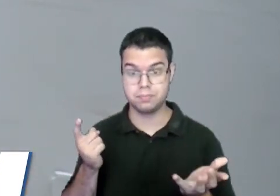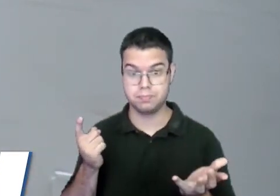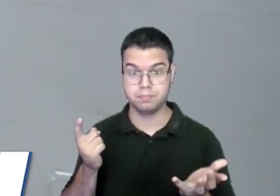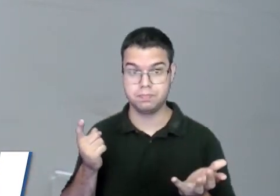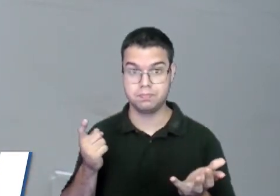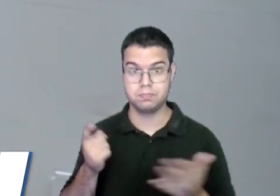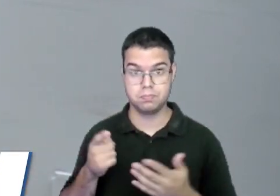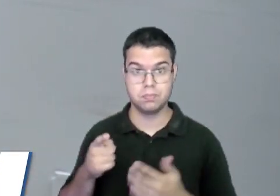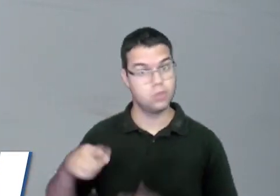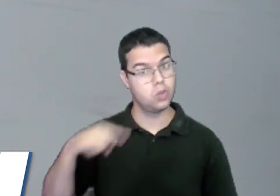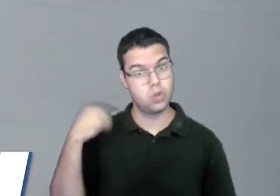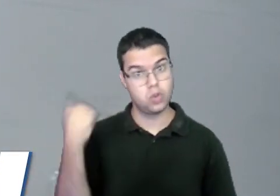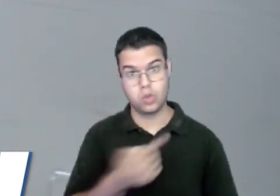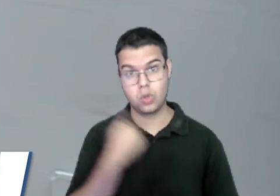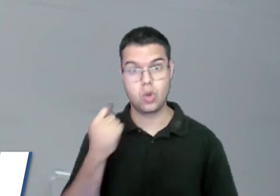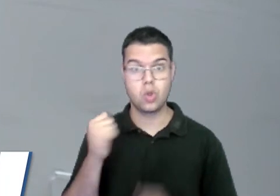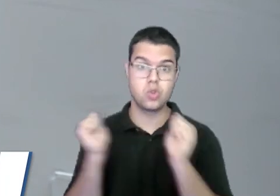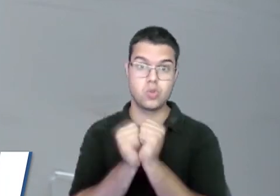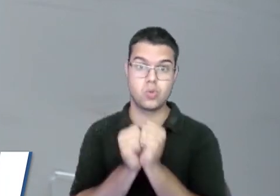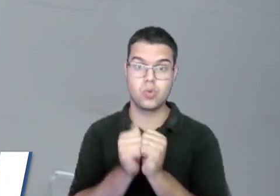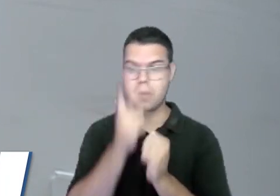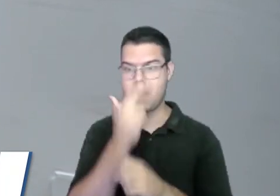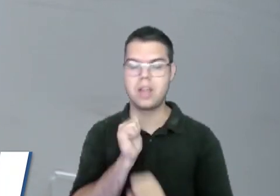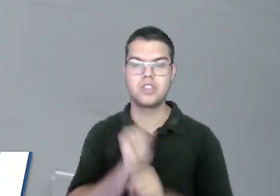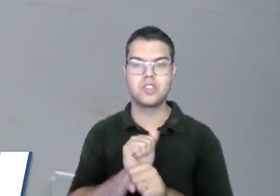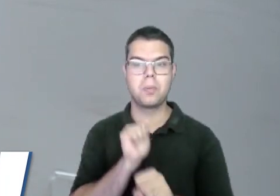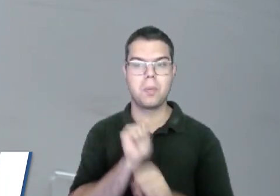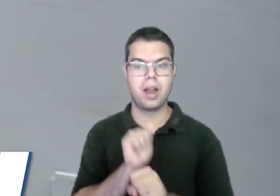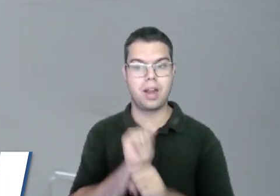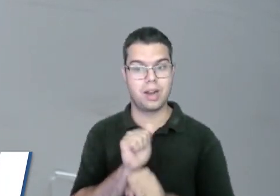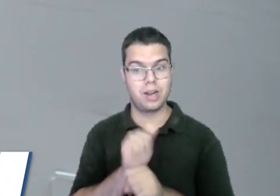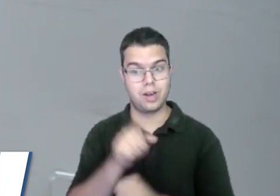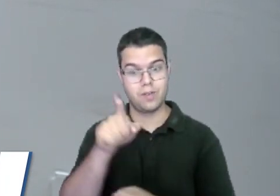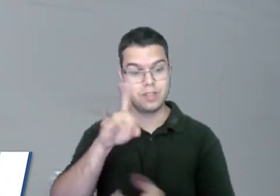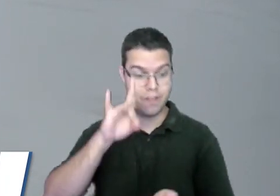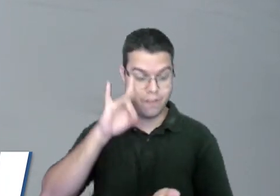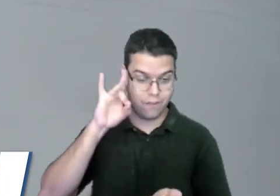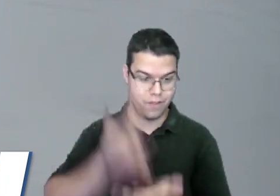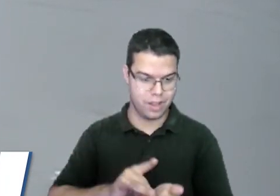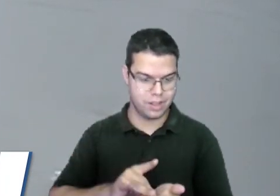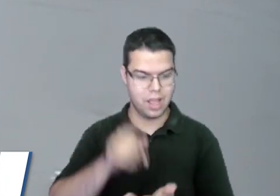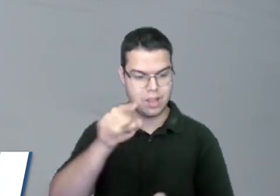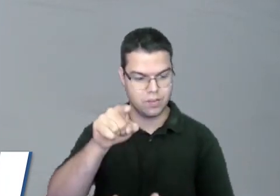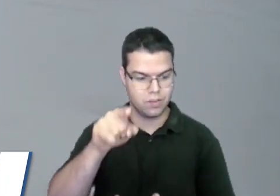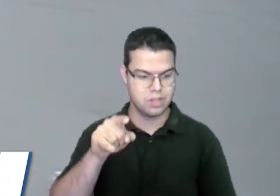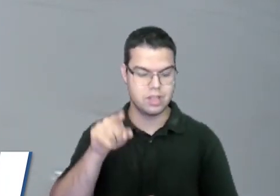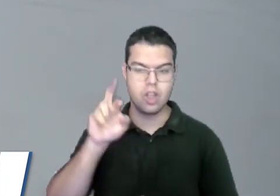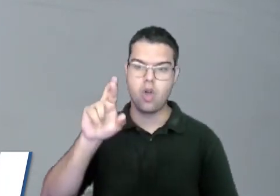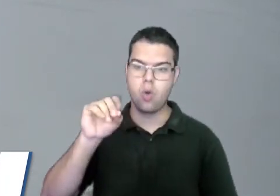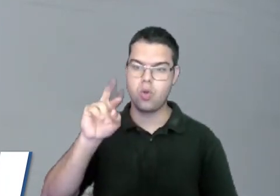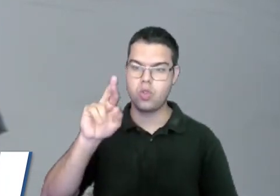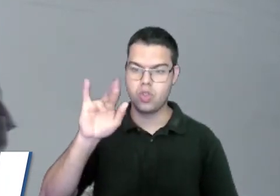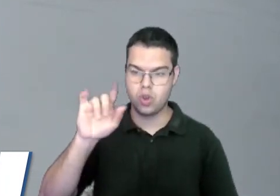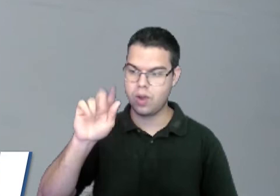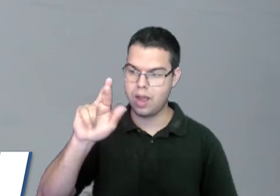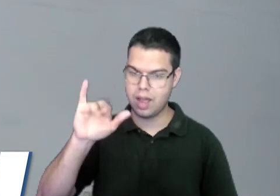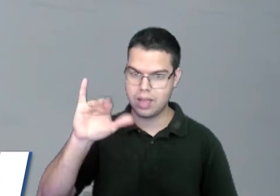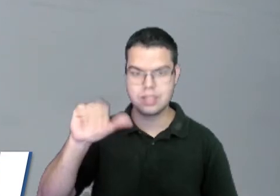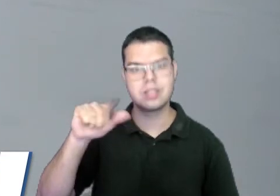todos, esperamos aí que de forma efetiva o Rodrigo Garcia, que tudo caminha aí,